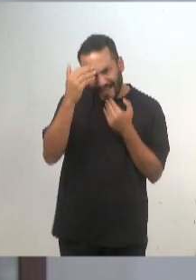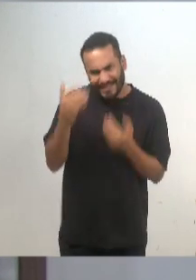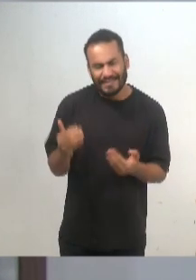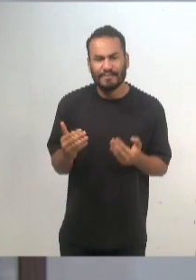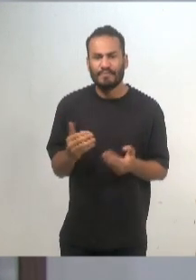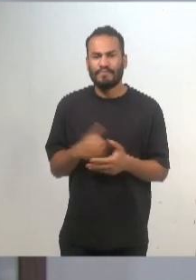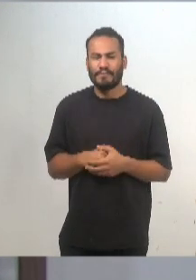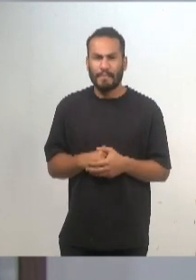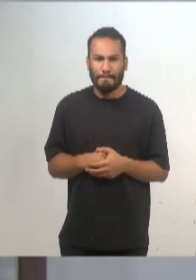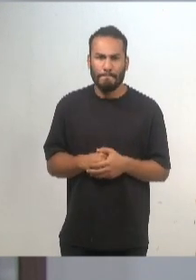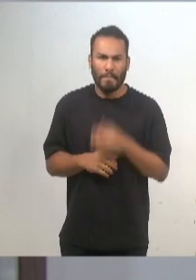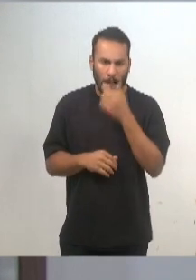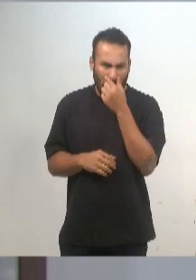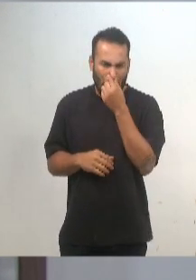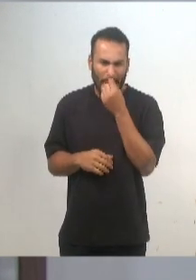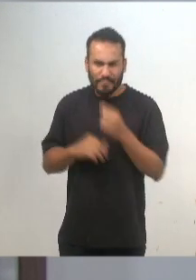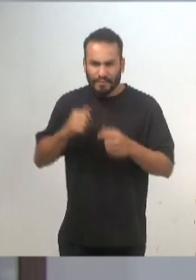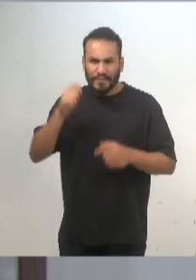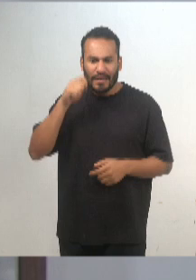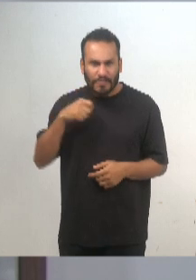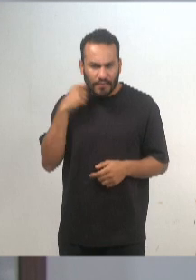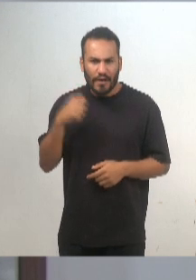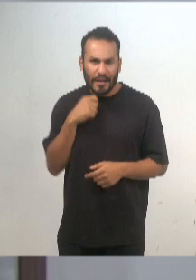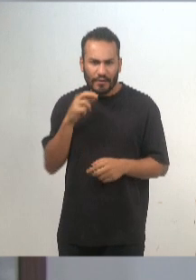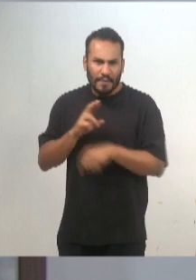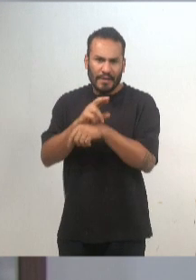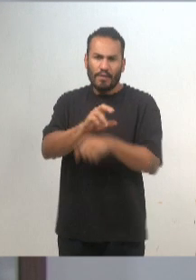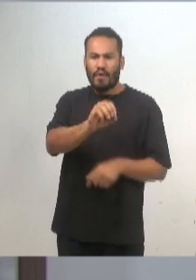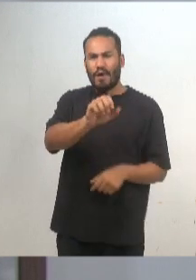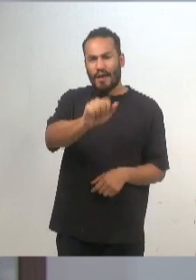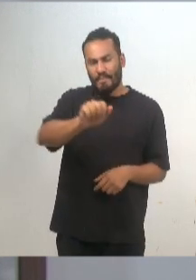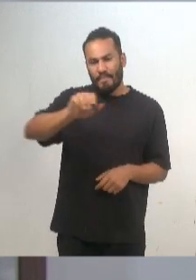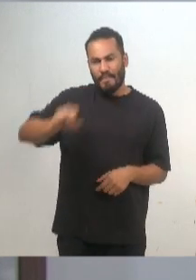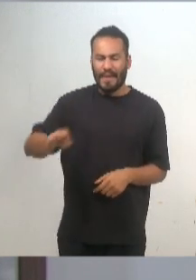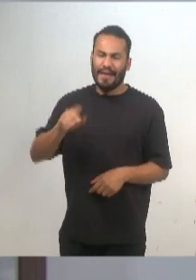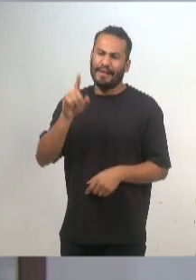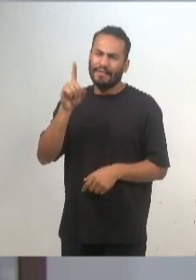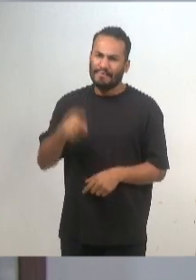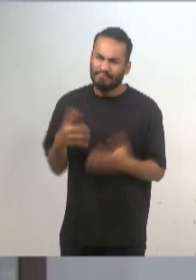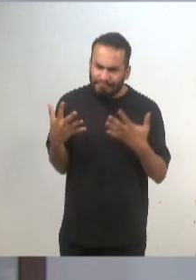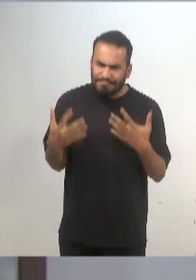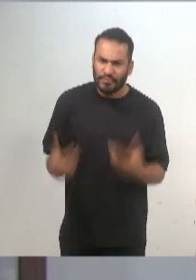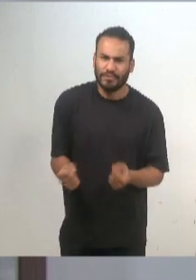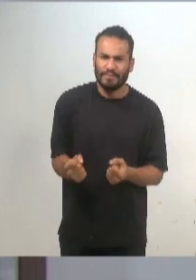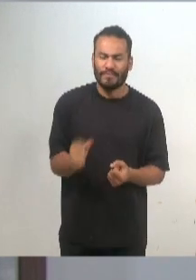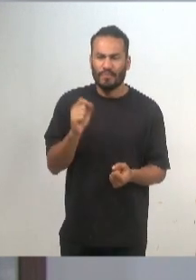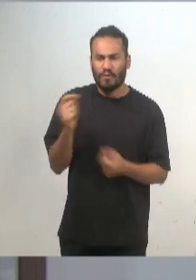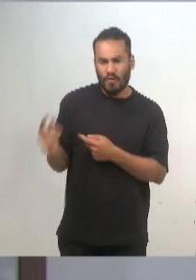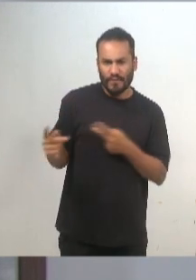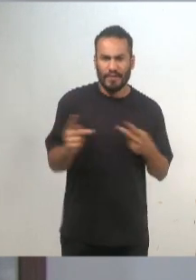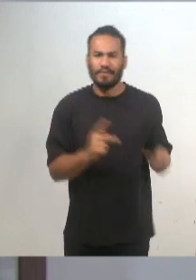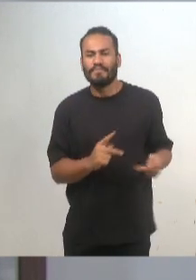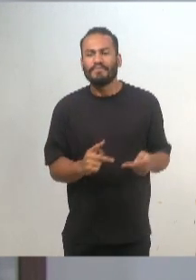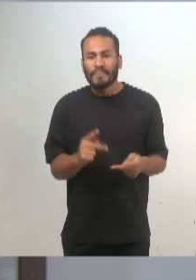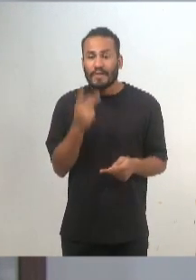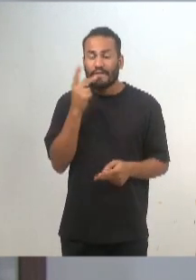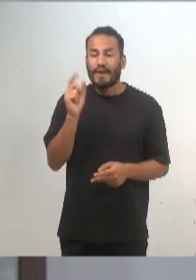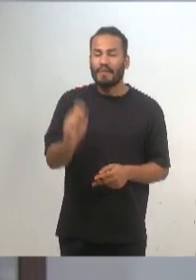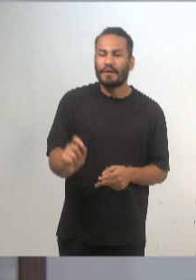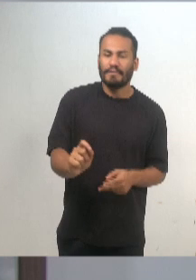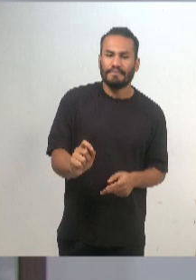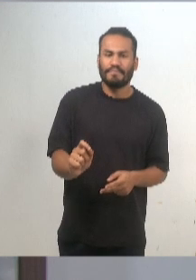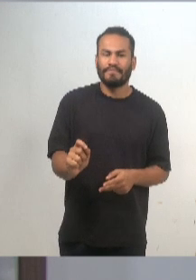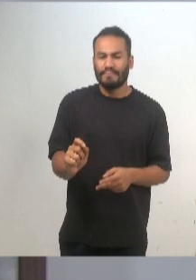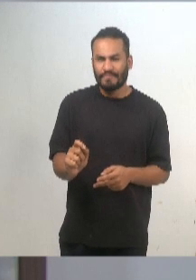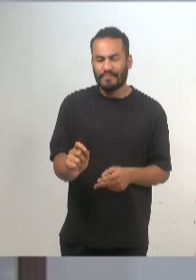agradecimento aos advogados representantes da OAB e da comissão da OAB, que foram muito solícitos ao nosso convite, e dizer que ficou